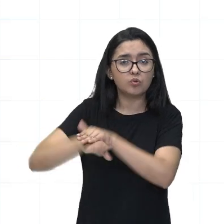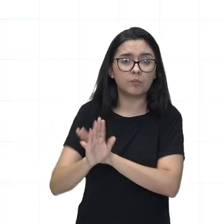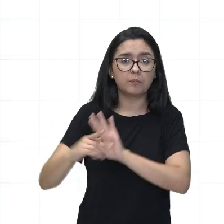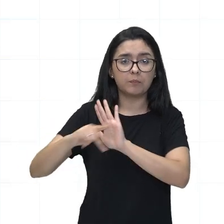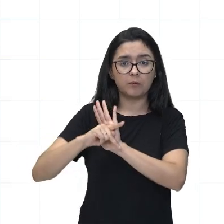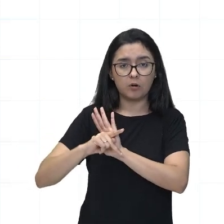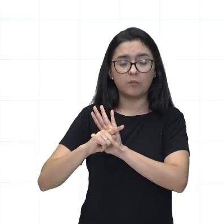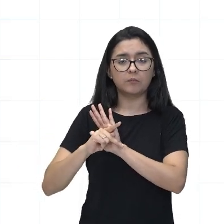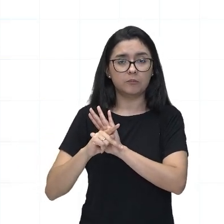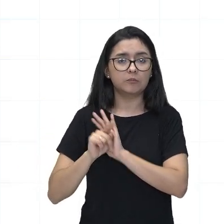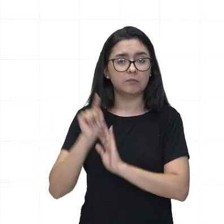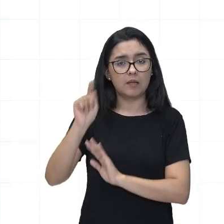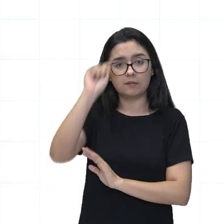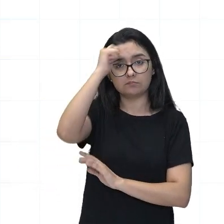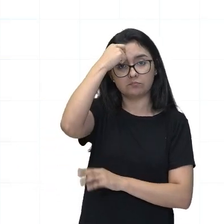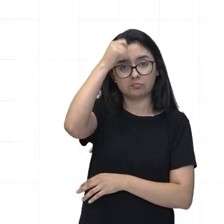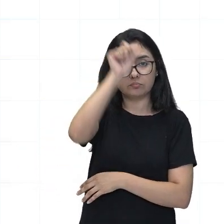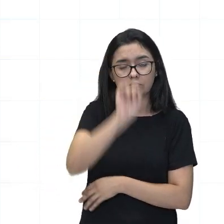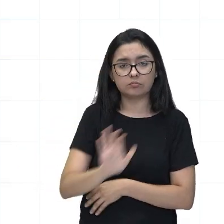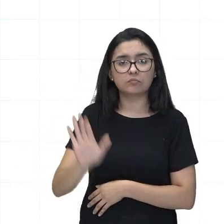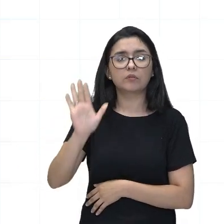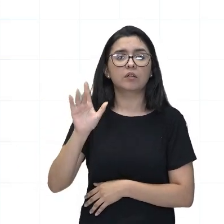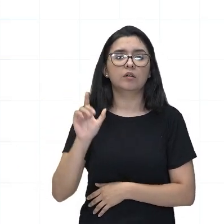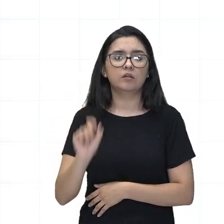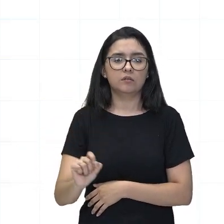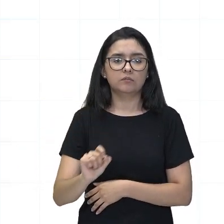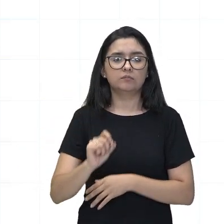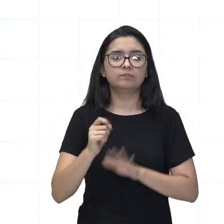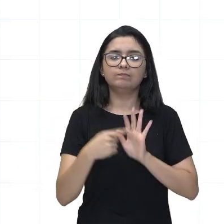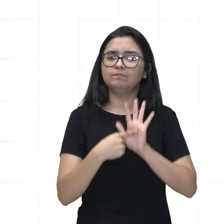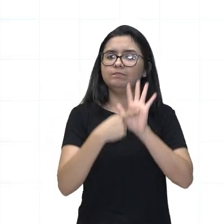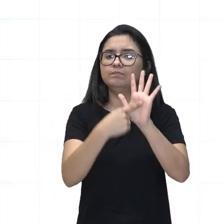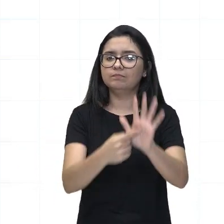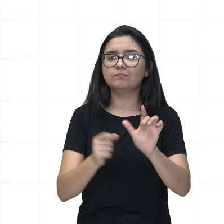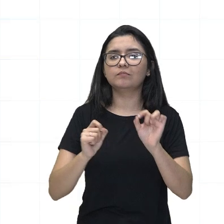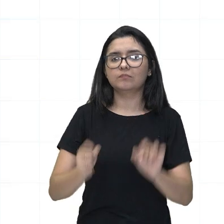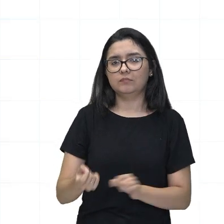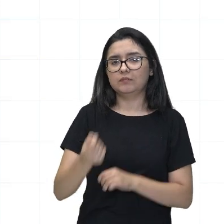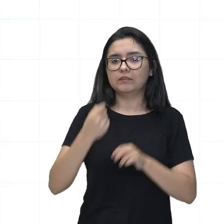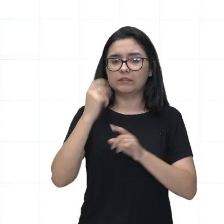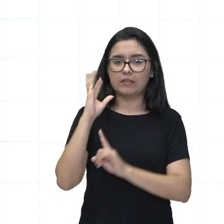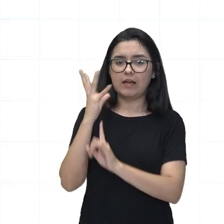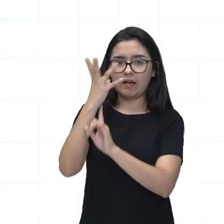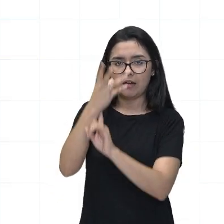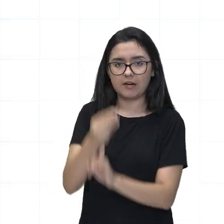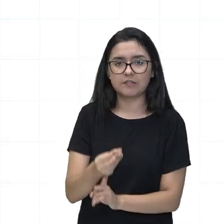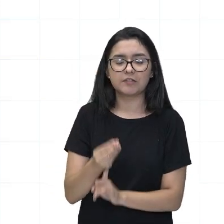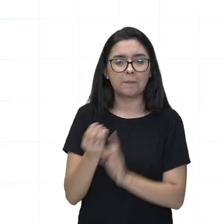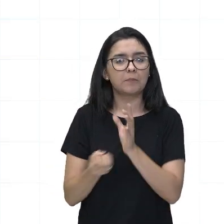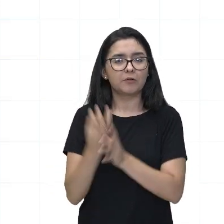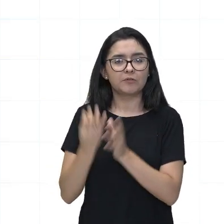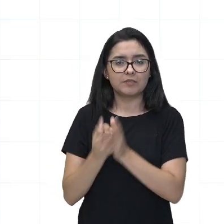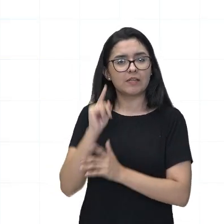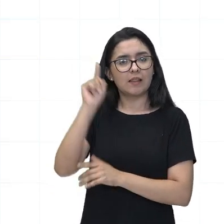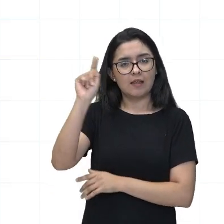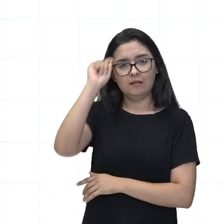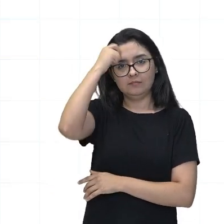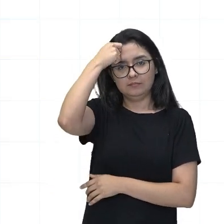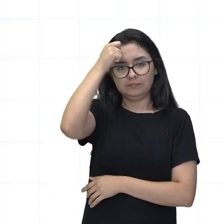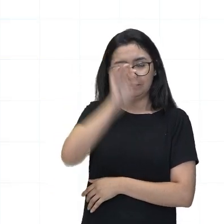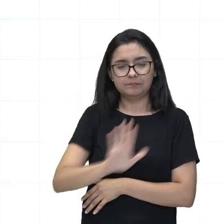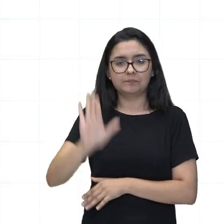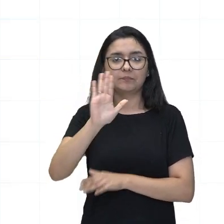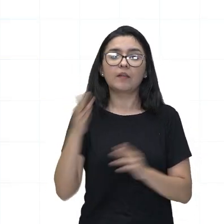o que, obviamente, se reflete na arte produzida por eles. E vamos mostrar para vocês